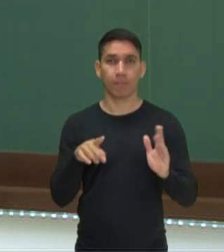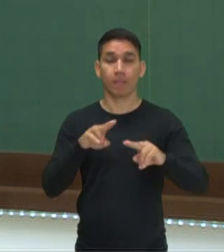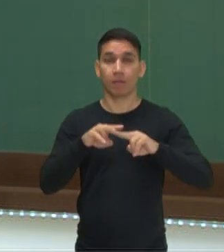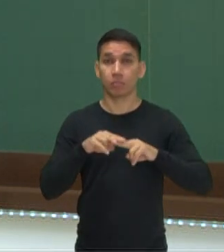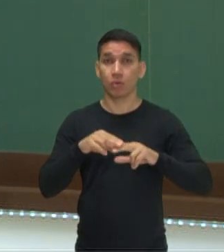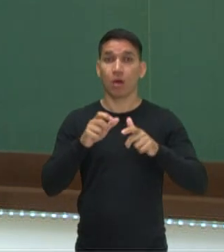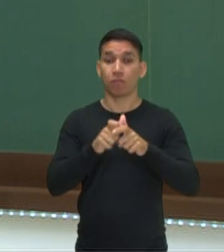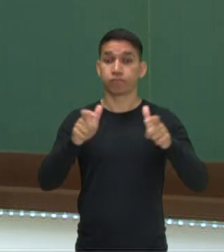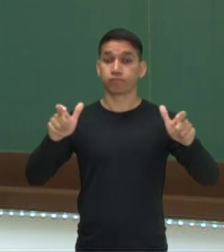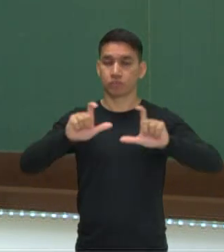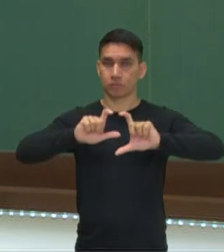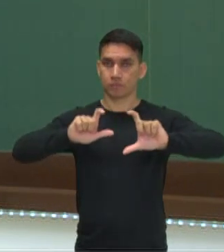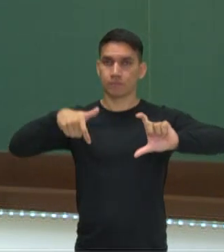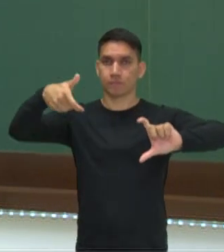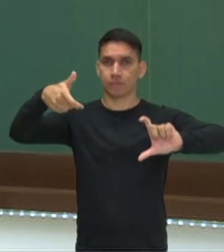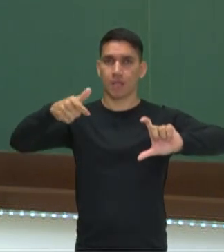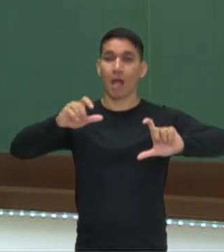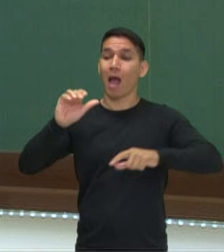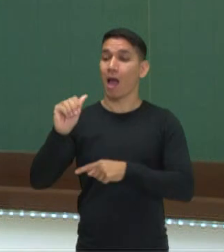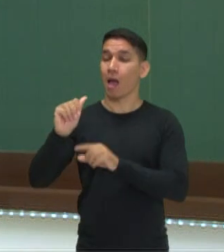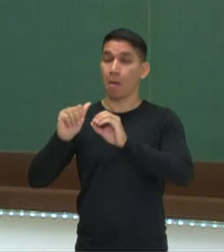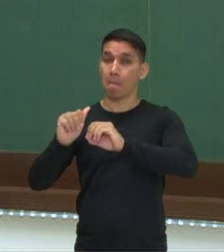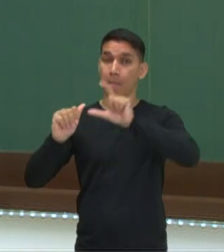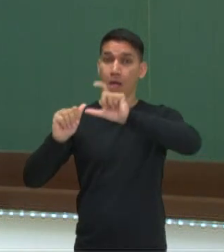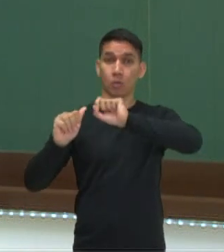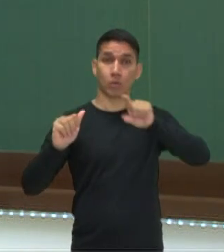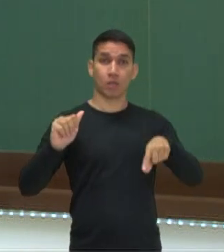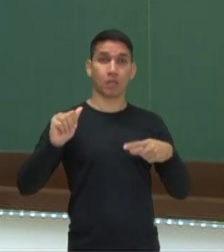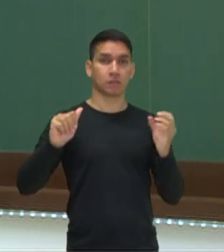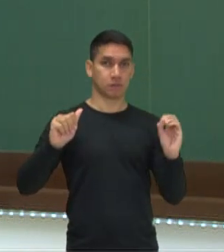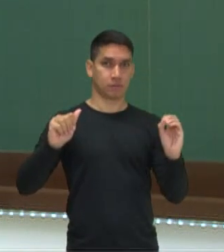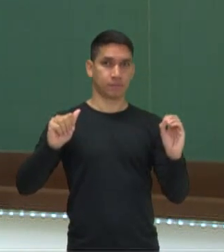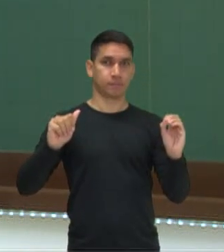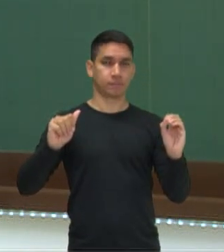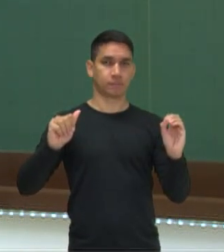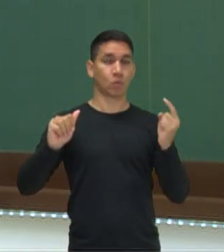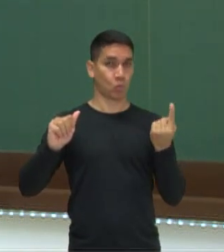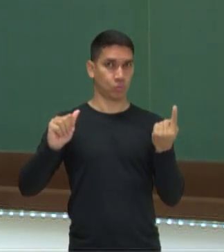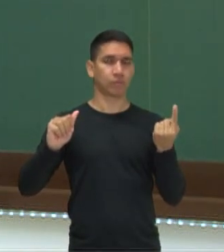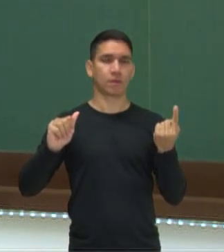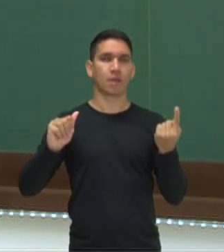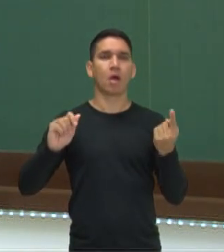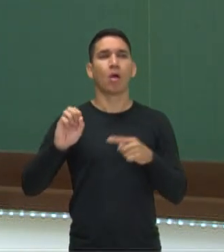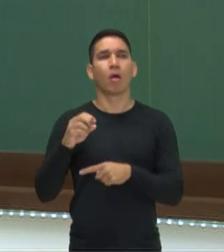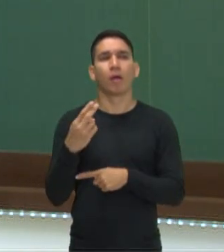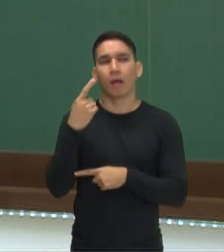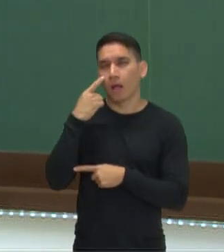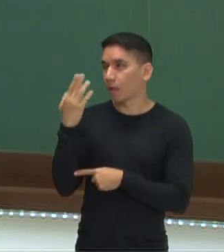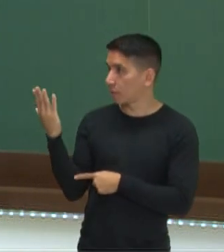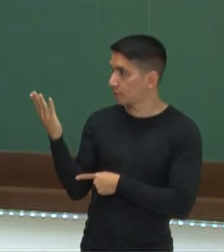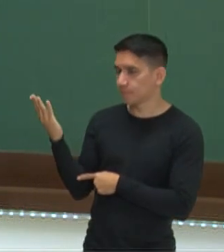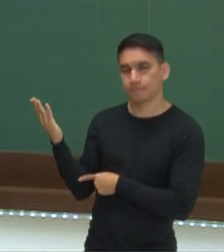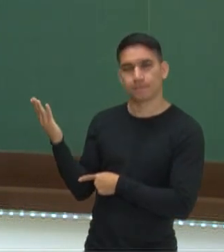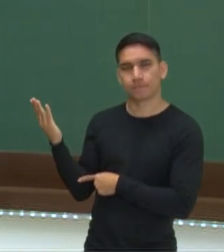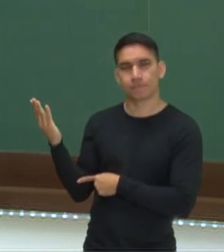maior que 0. Função decrescente, o A está no intervalo entre 0